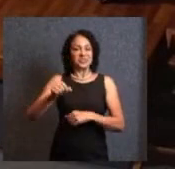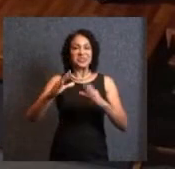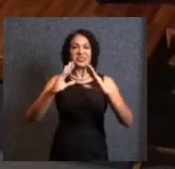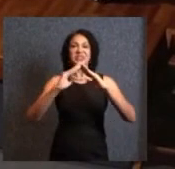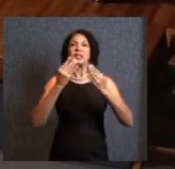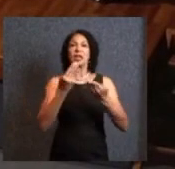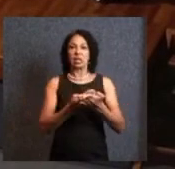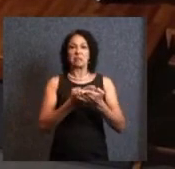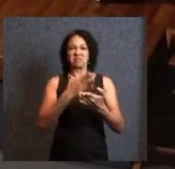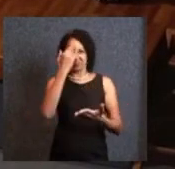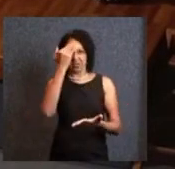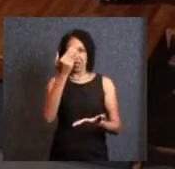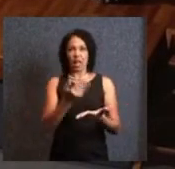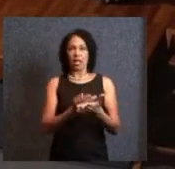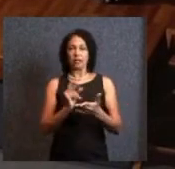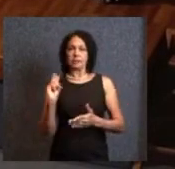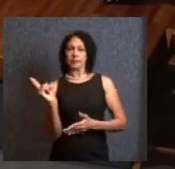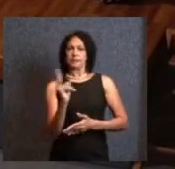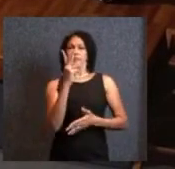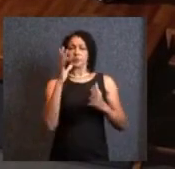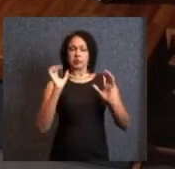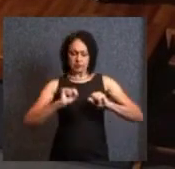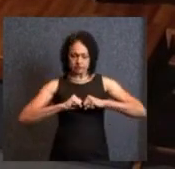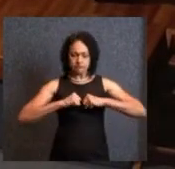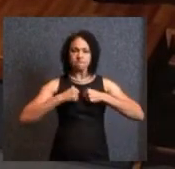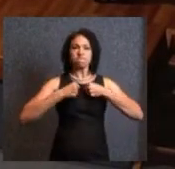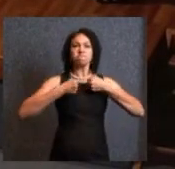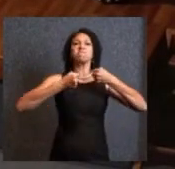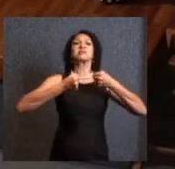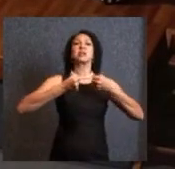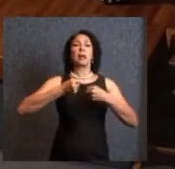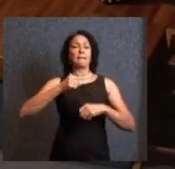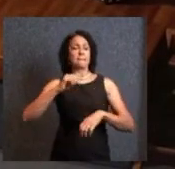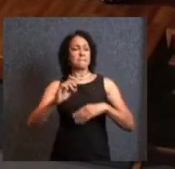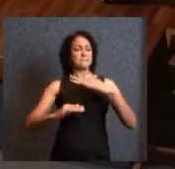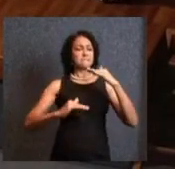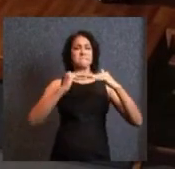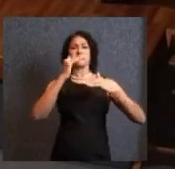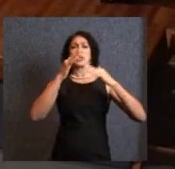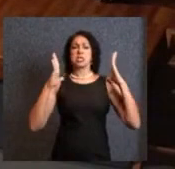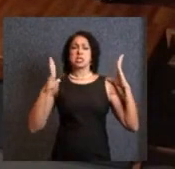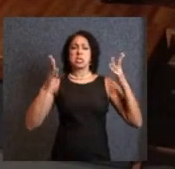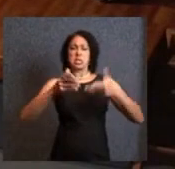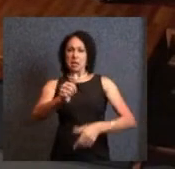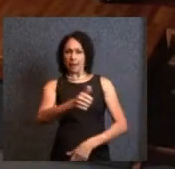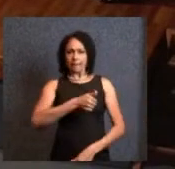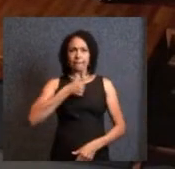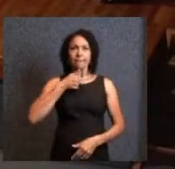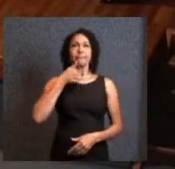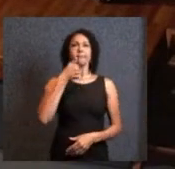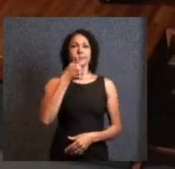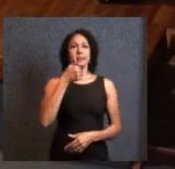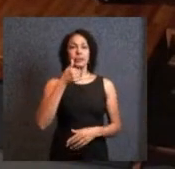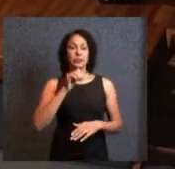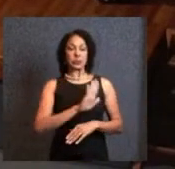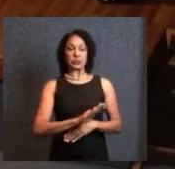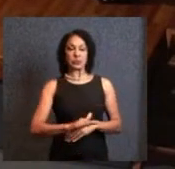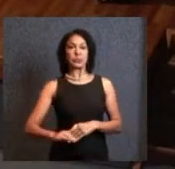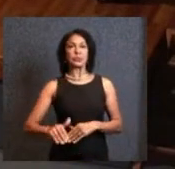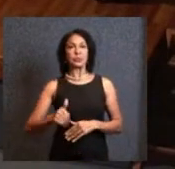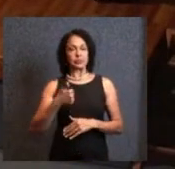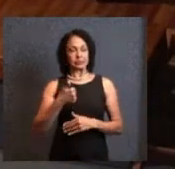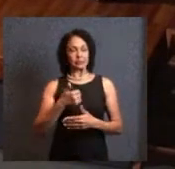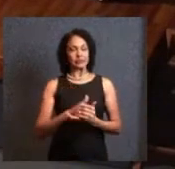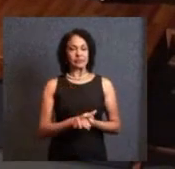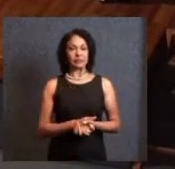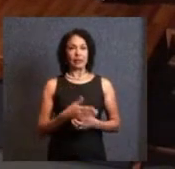e com certeza nós estaremos nos dedicando cada vez mais para obter resultados positivos com as nossas crianças.